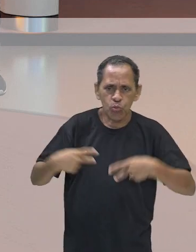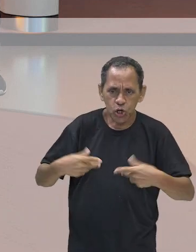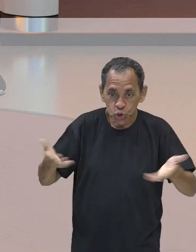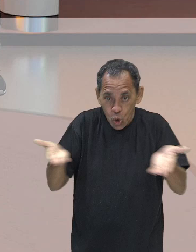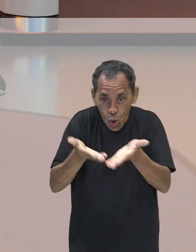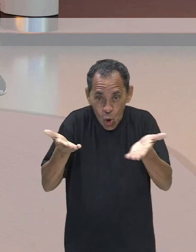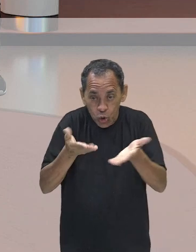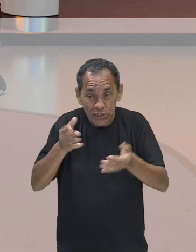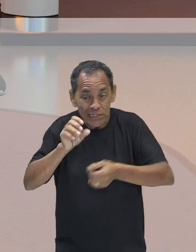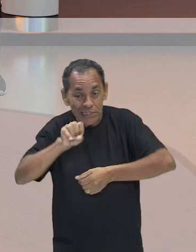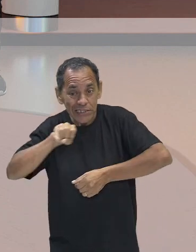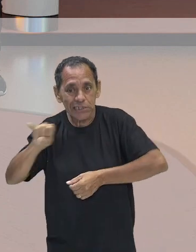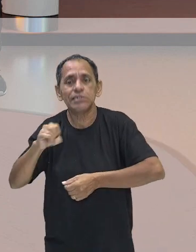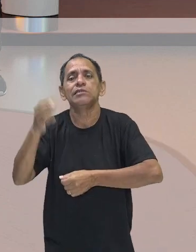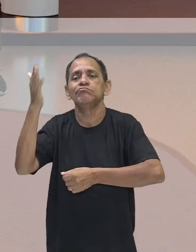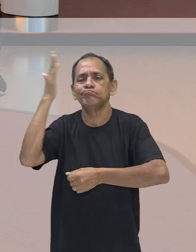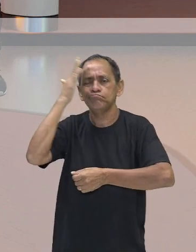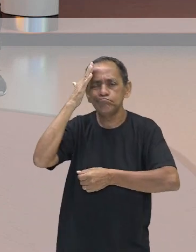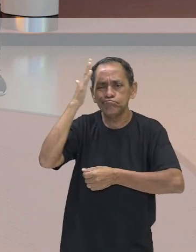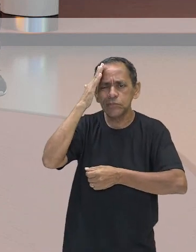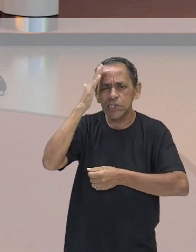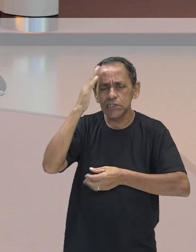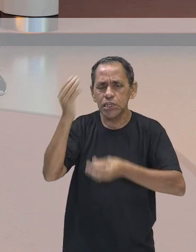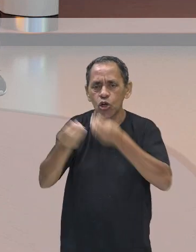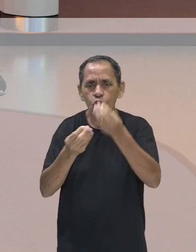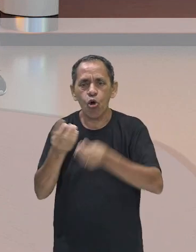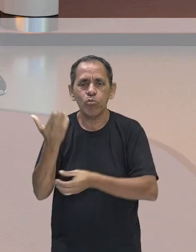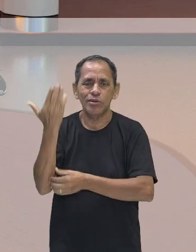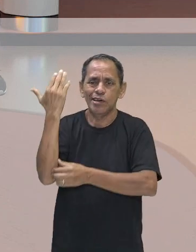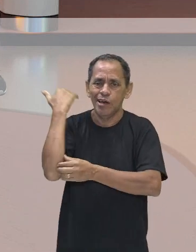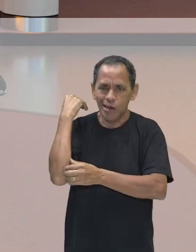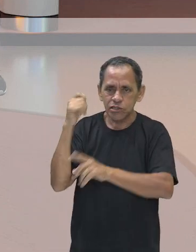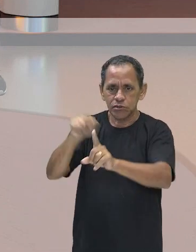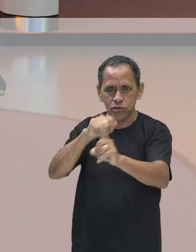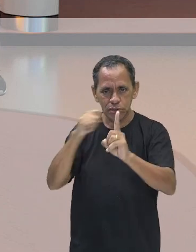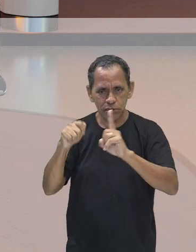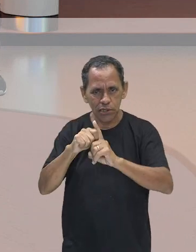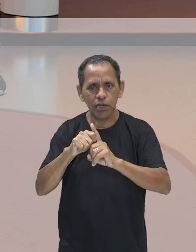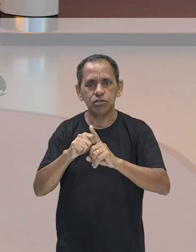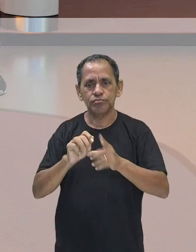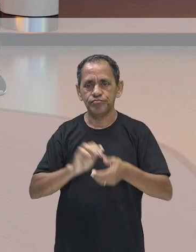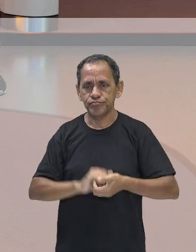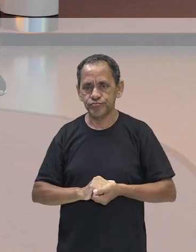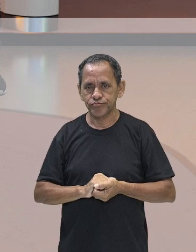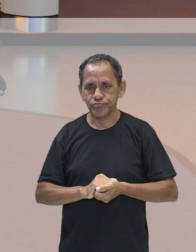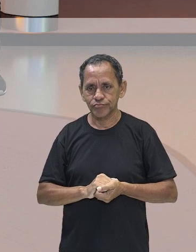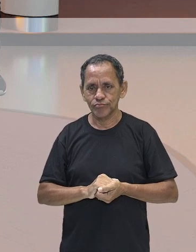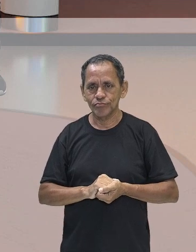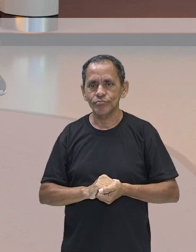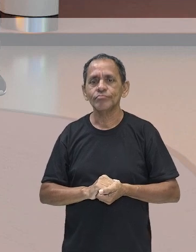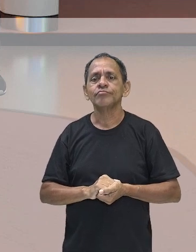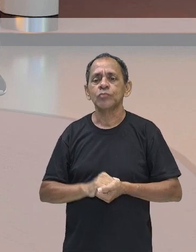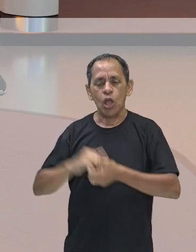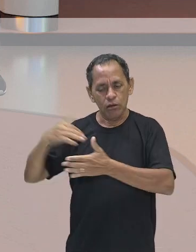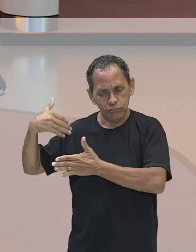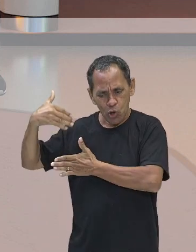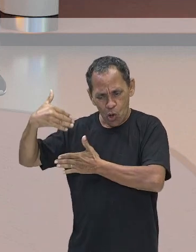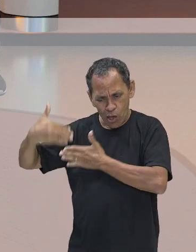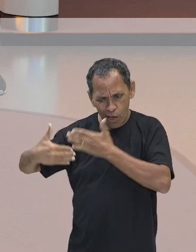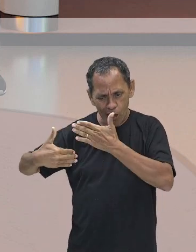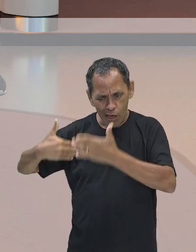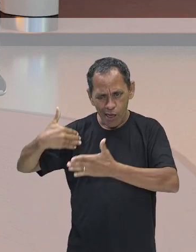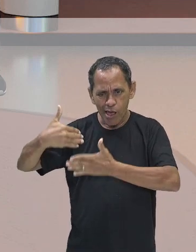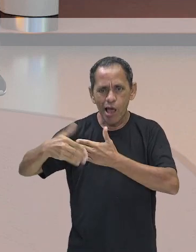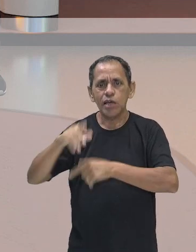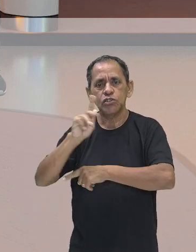foi. A gente só compreende a sociedade que a gente tem hoje se a gente compreender os processos históricos pelo qual